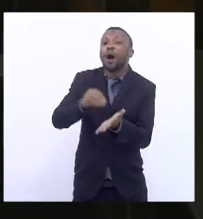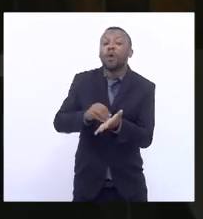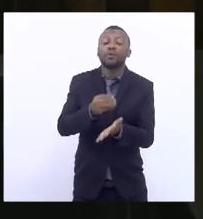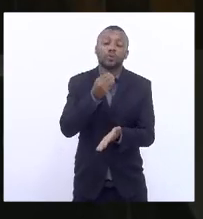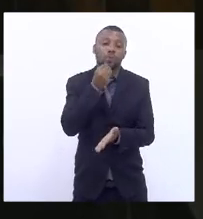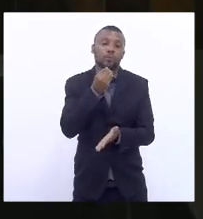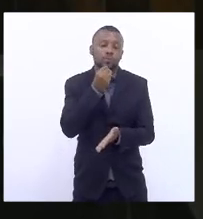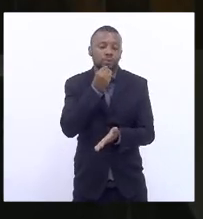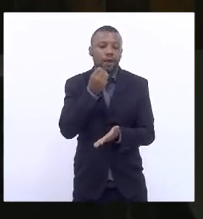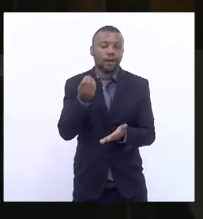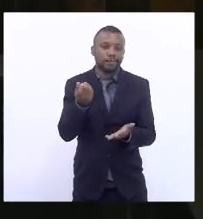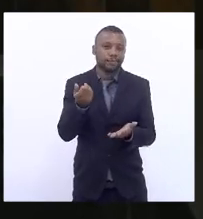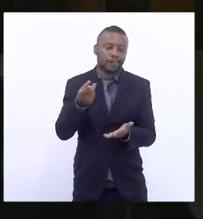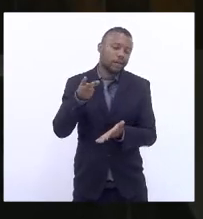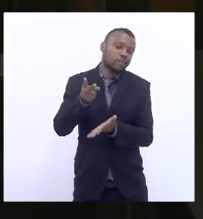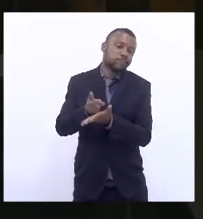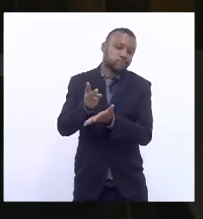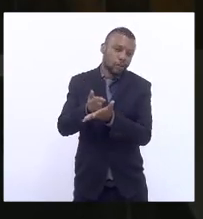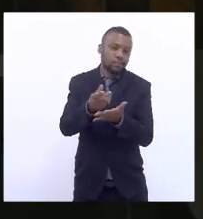mesmo rapaz.